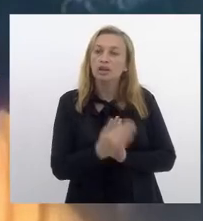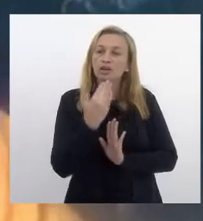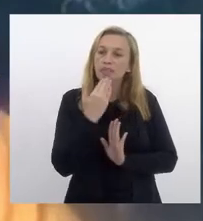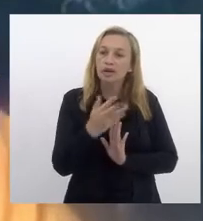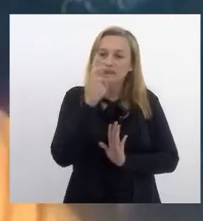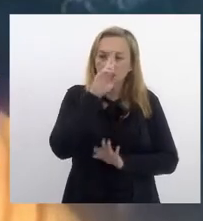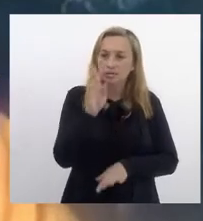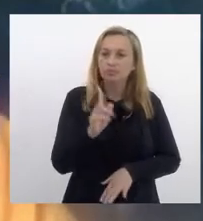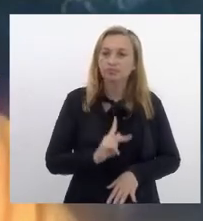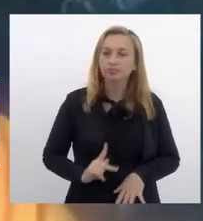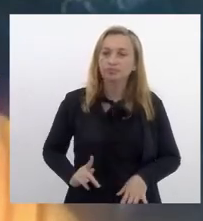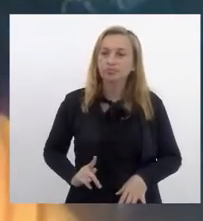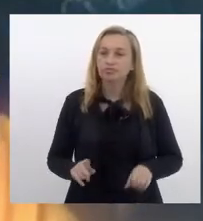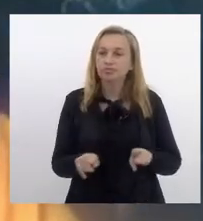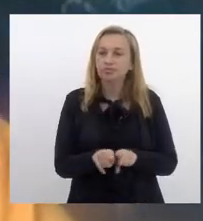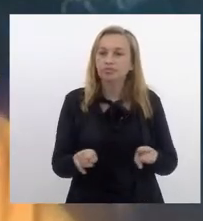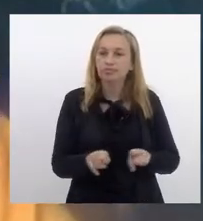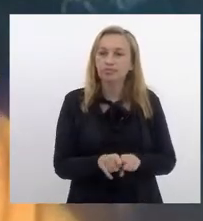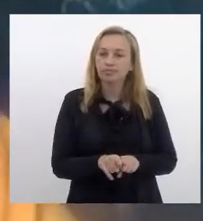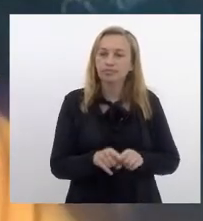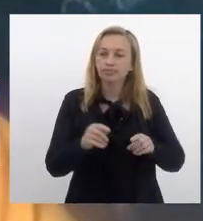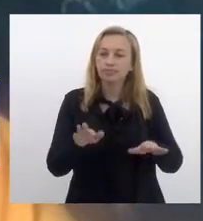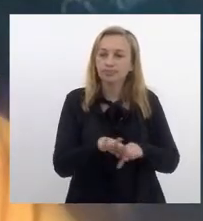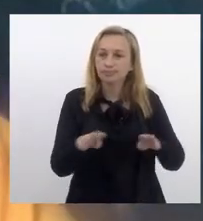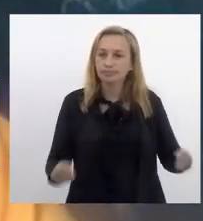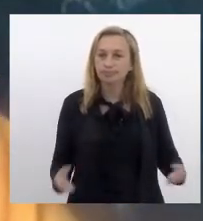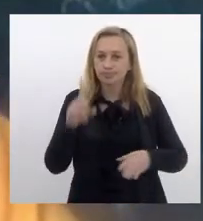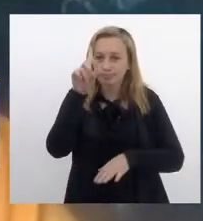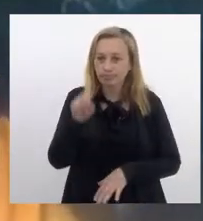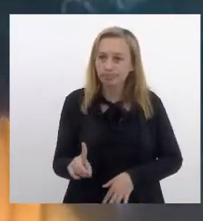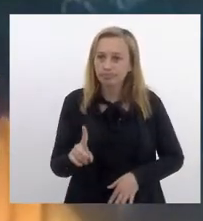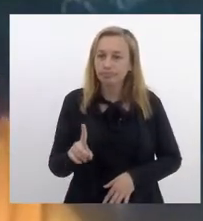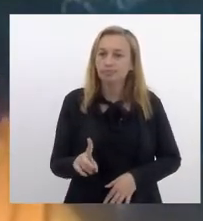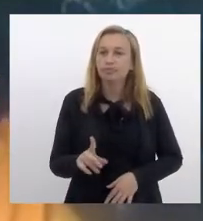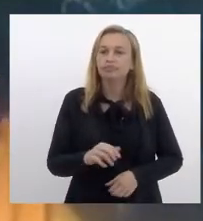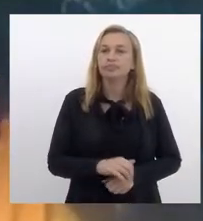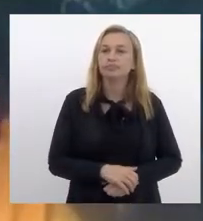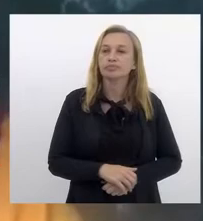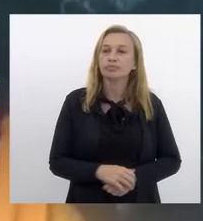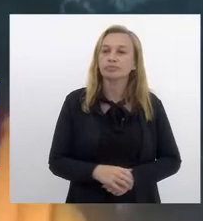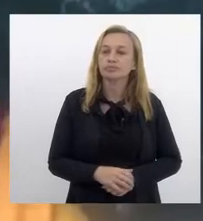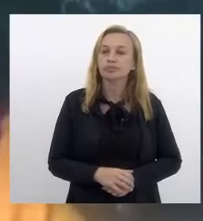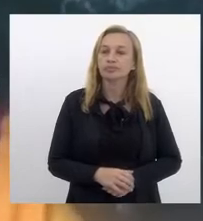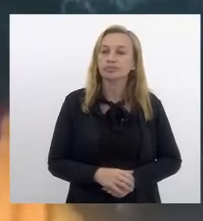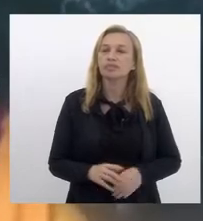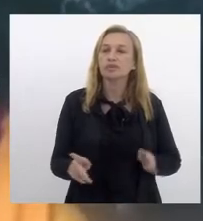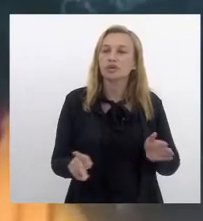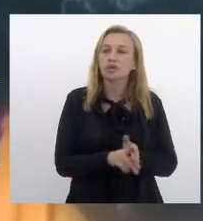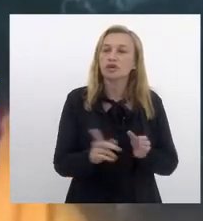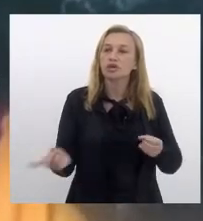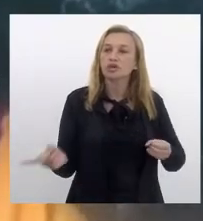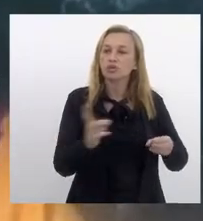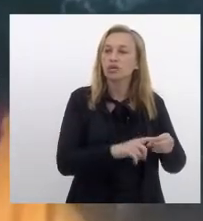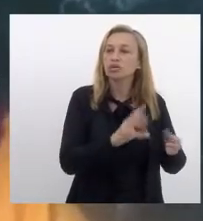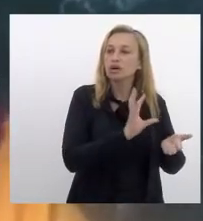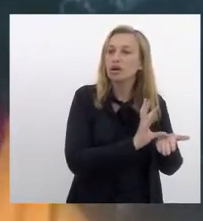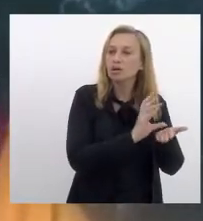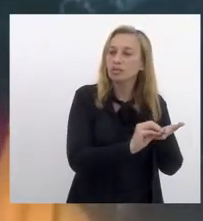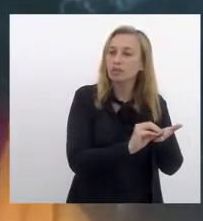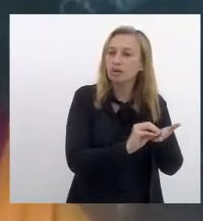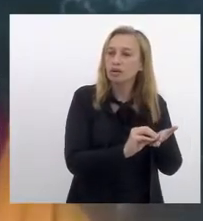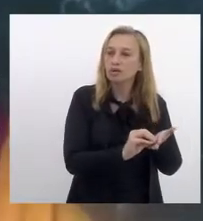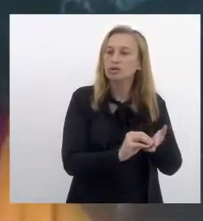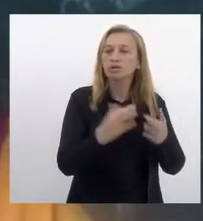solicito, senhor presidente, também à mesa diretora e à deputada autora, que o projeto só retorne à pauta a partir da realização de